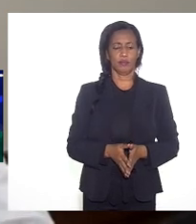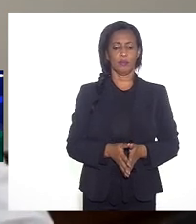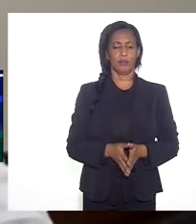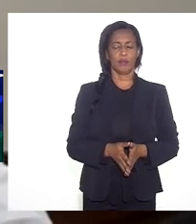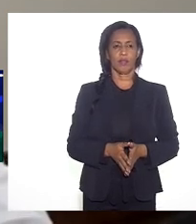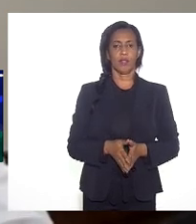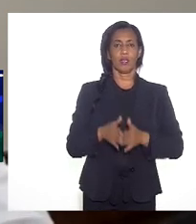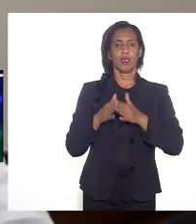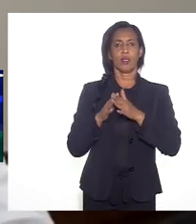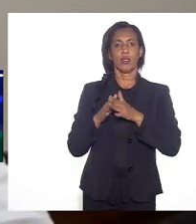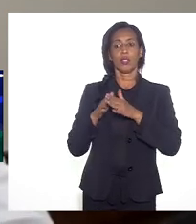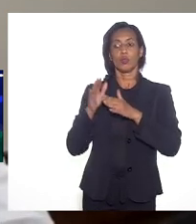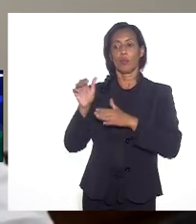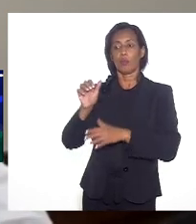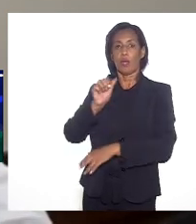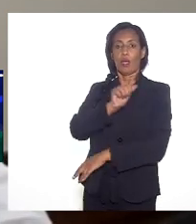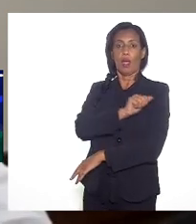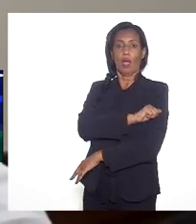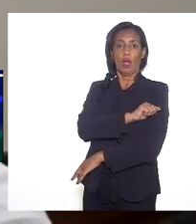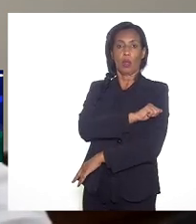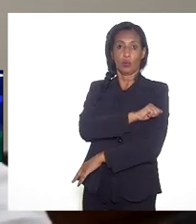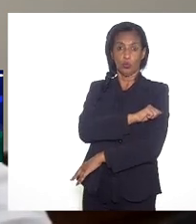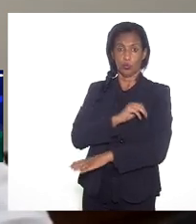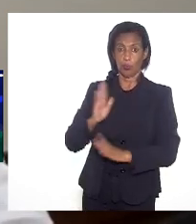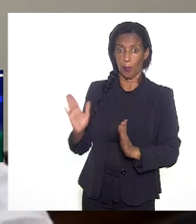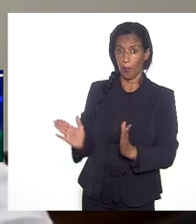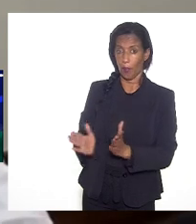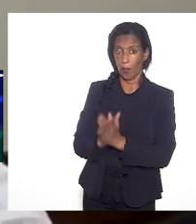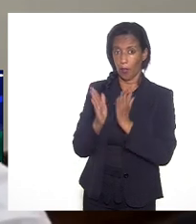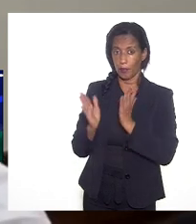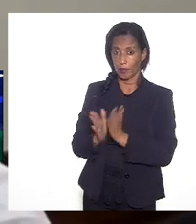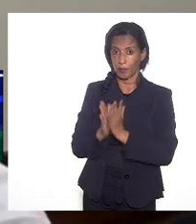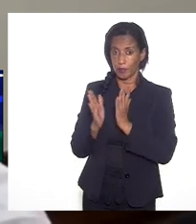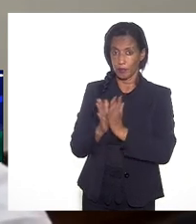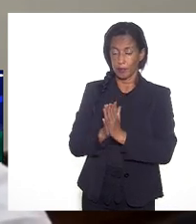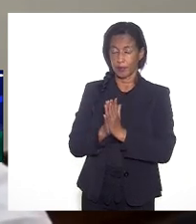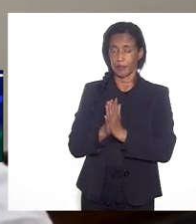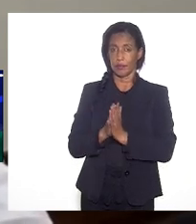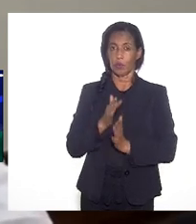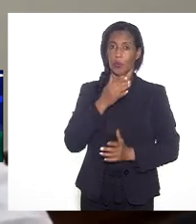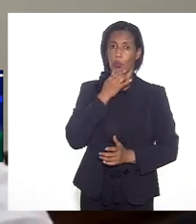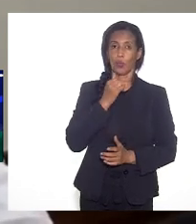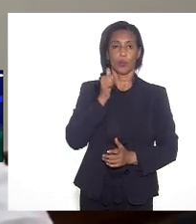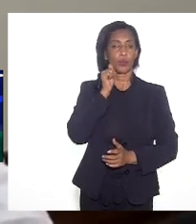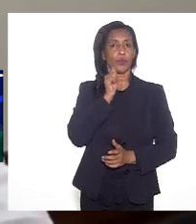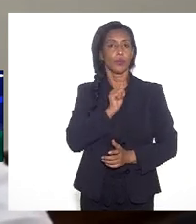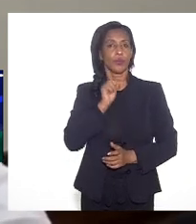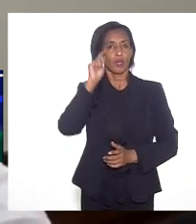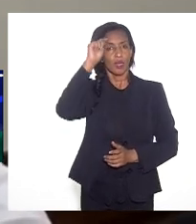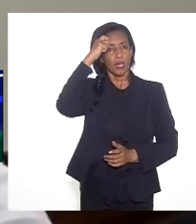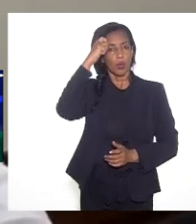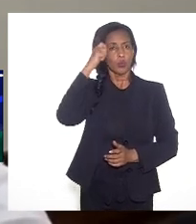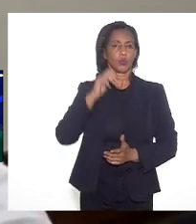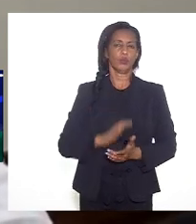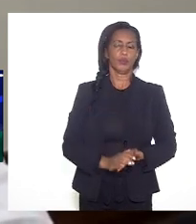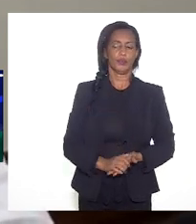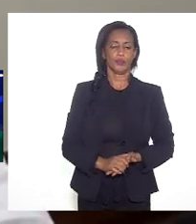sobre alunos e alunas pobres e alunos e alunas negros e